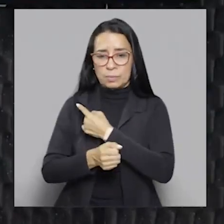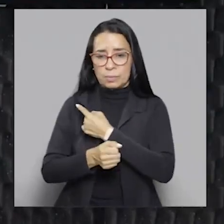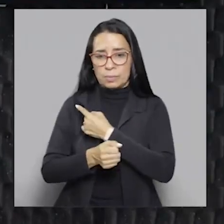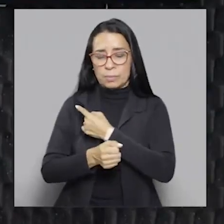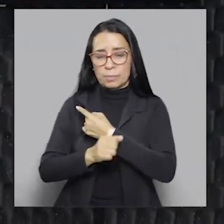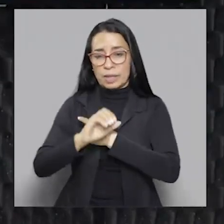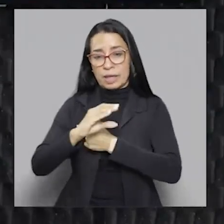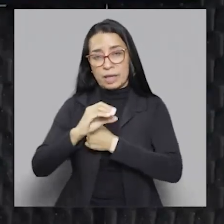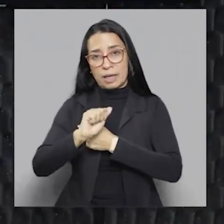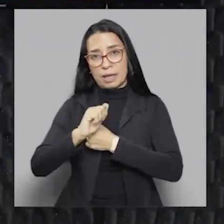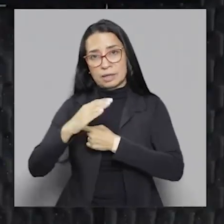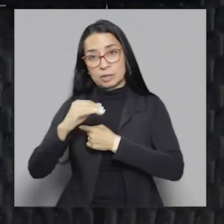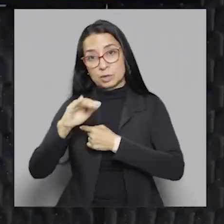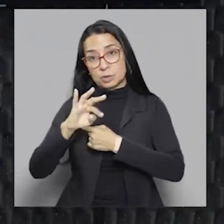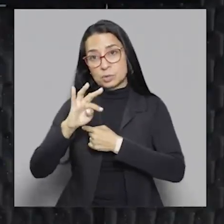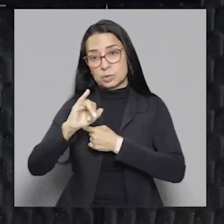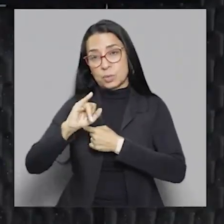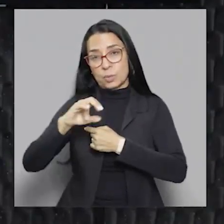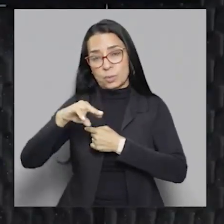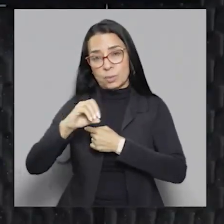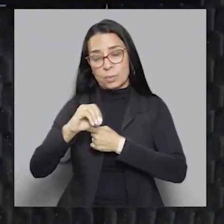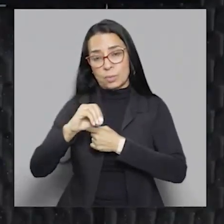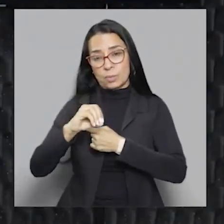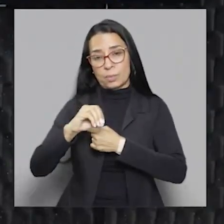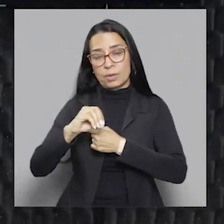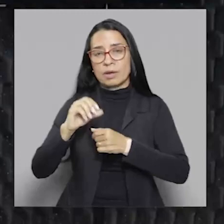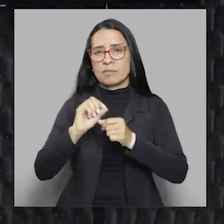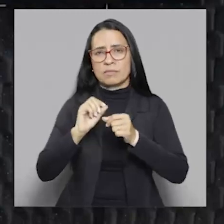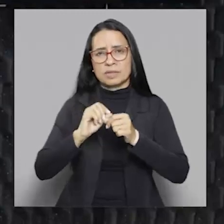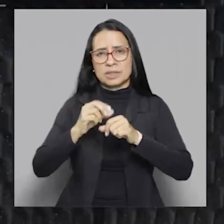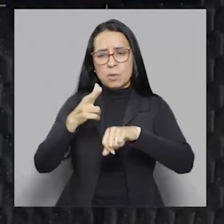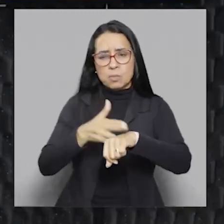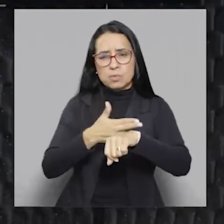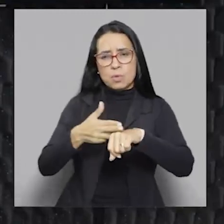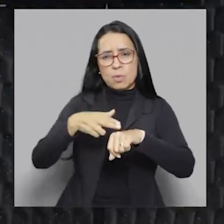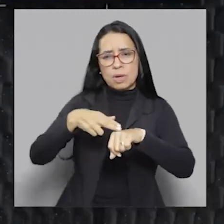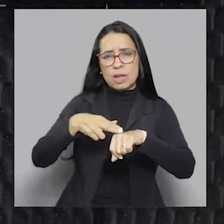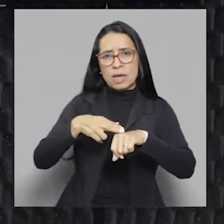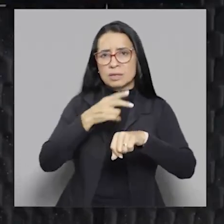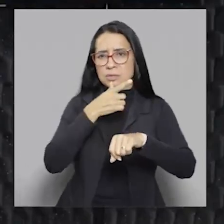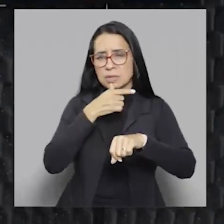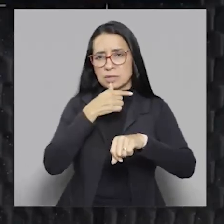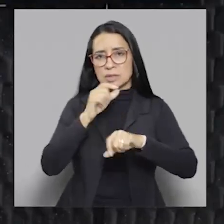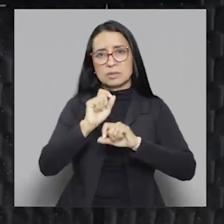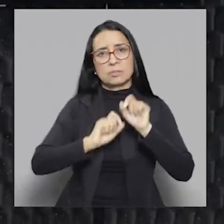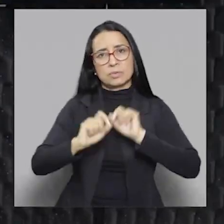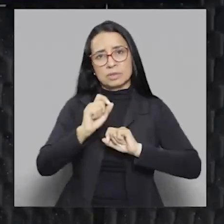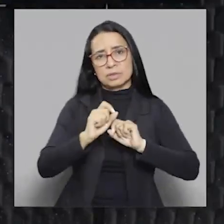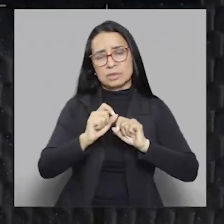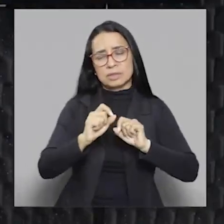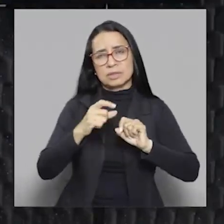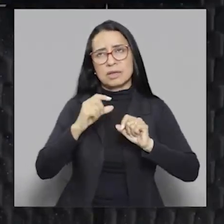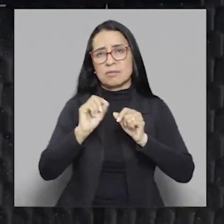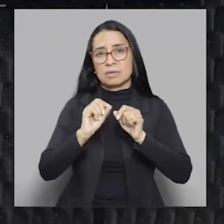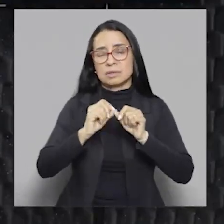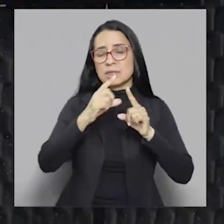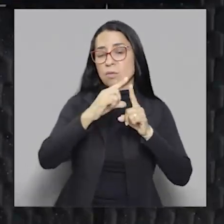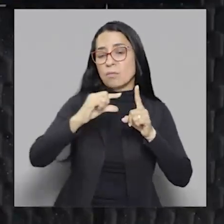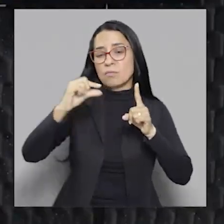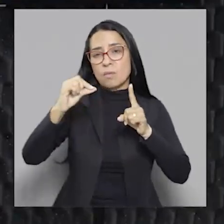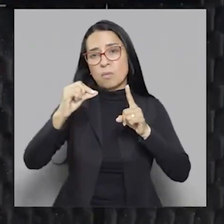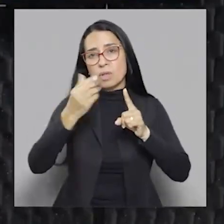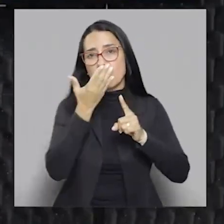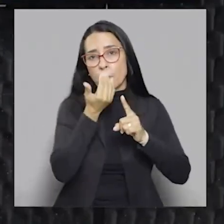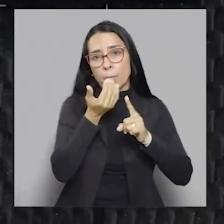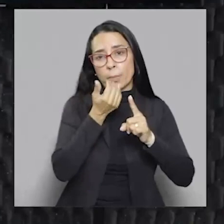imagem, ao invés de geleia de chocolate, ou chocolate líquido, eu poderia fazer um bordado. Eu poderia fazer com folhas, eu poderia fazer com alimentos.